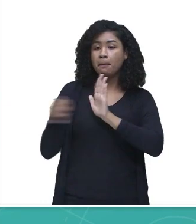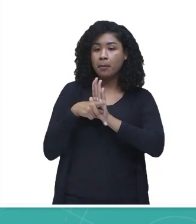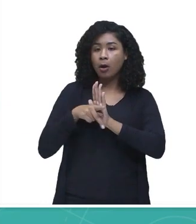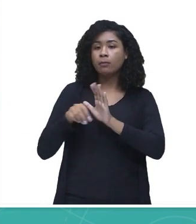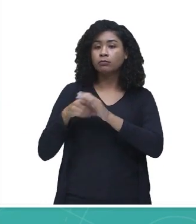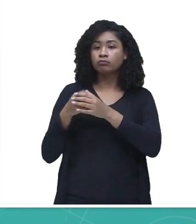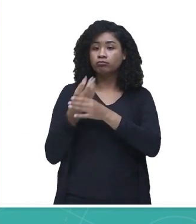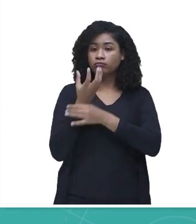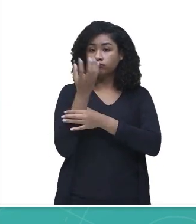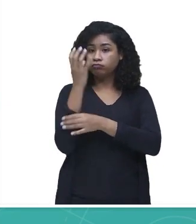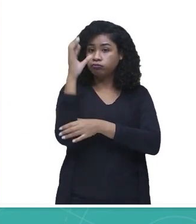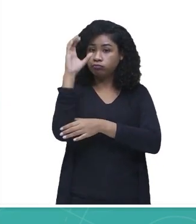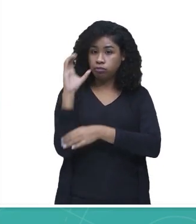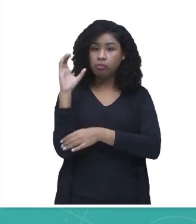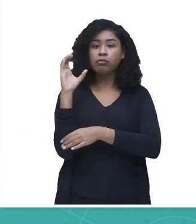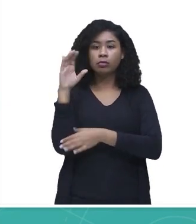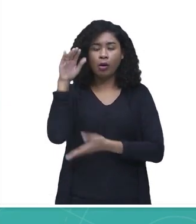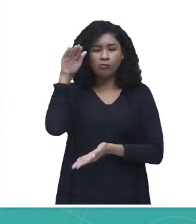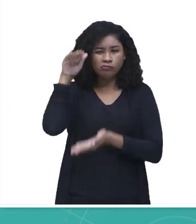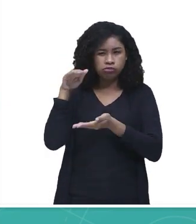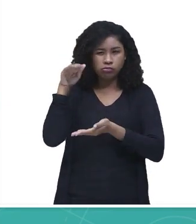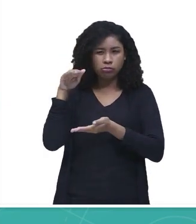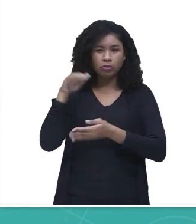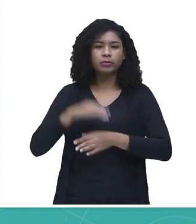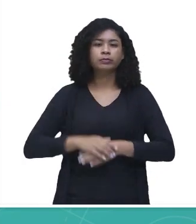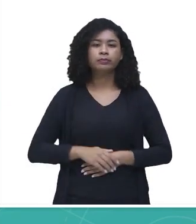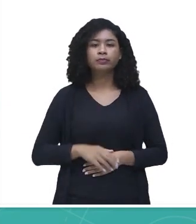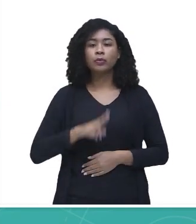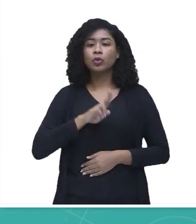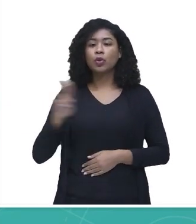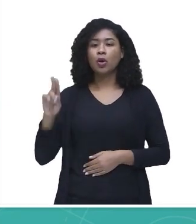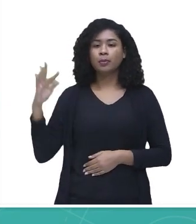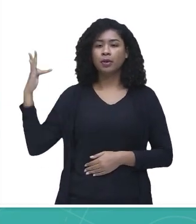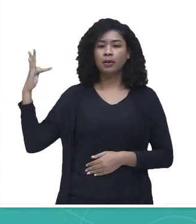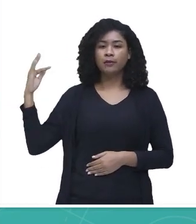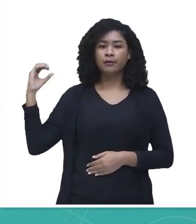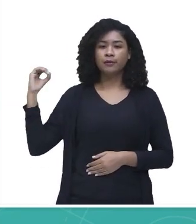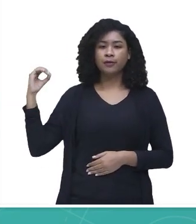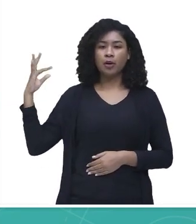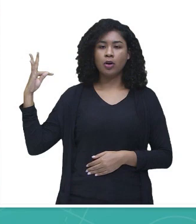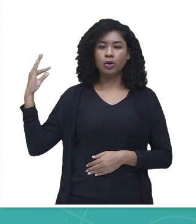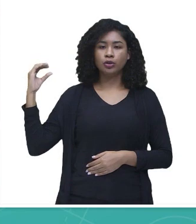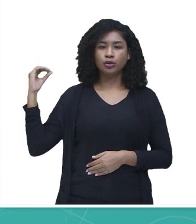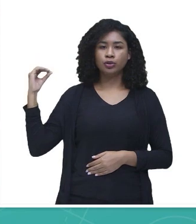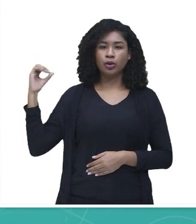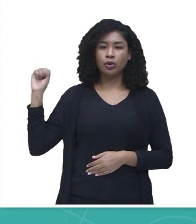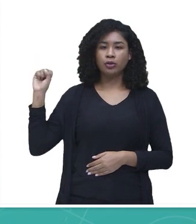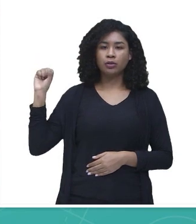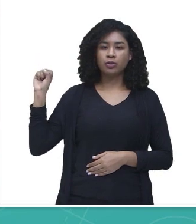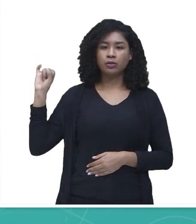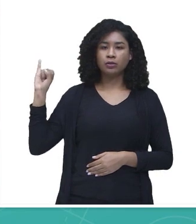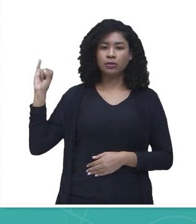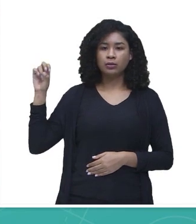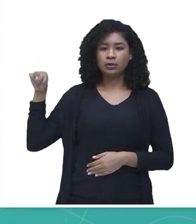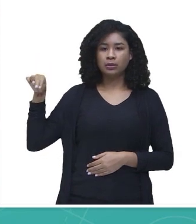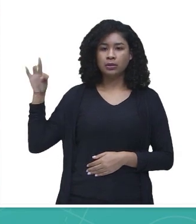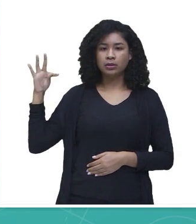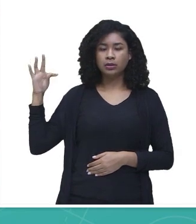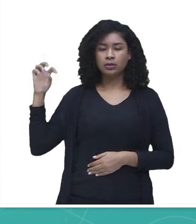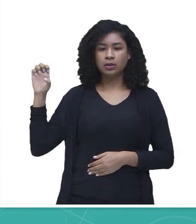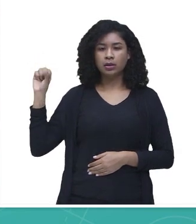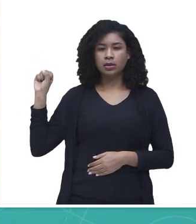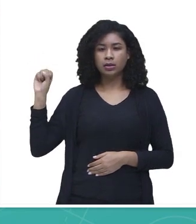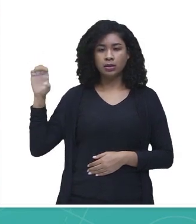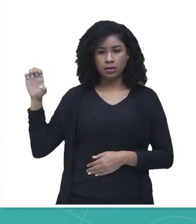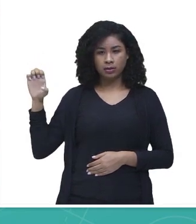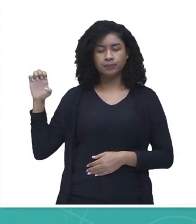fotossíntese. Então, a fotossíntese, ela vai ser esse processo realizado, né, pelas plantas para a produção de